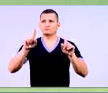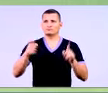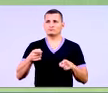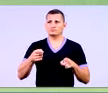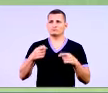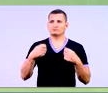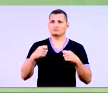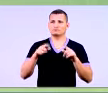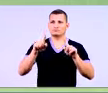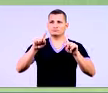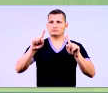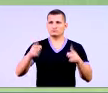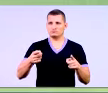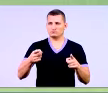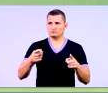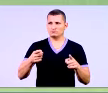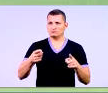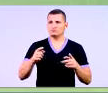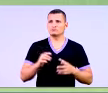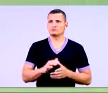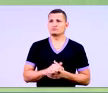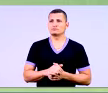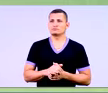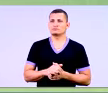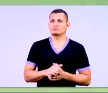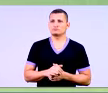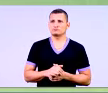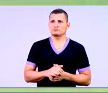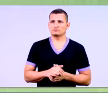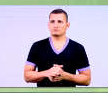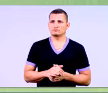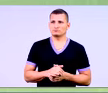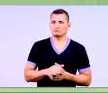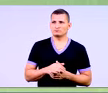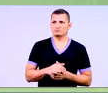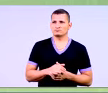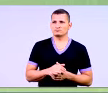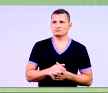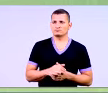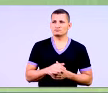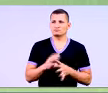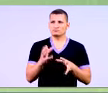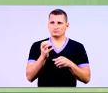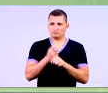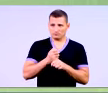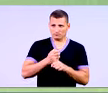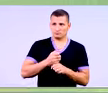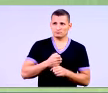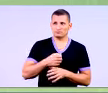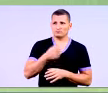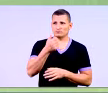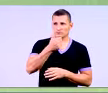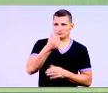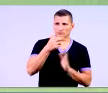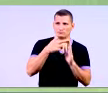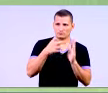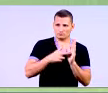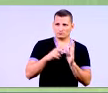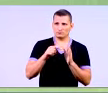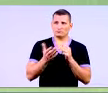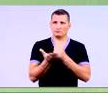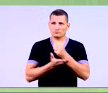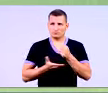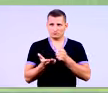limitador parentes ou seja olha pela ordem de processos de de cálculo primeiro isso é conceito básico